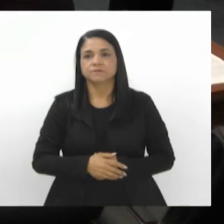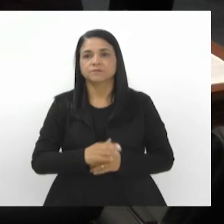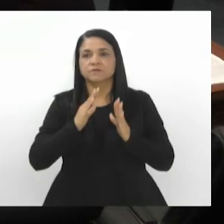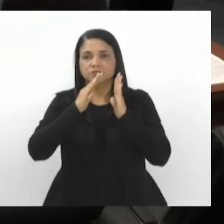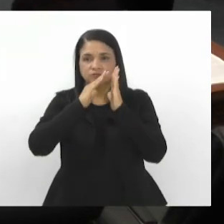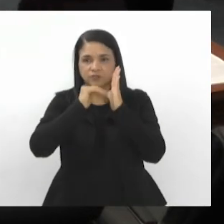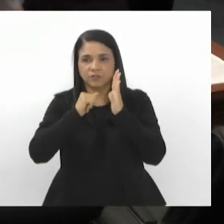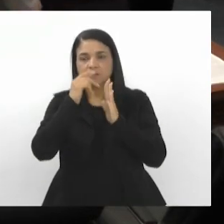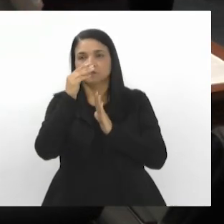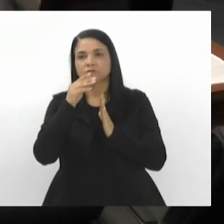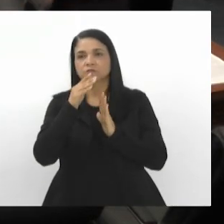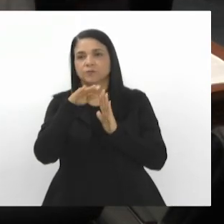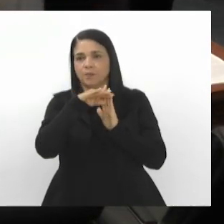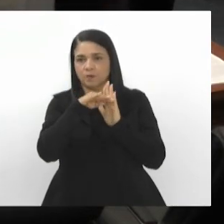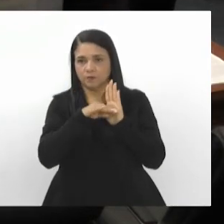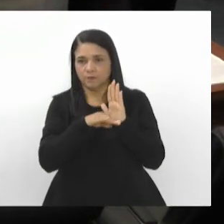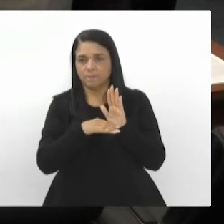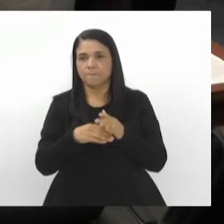retirado de pauta.